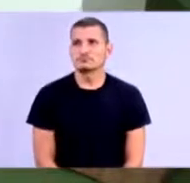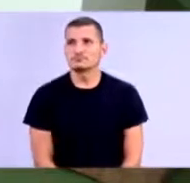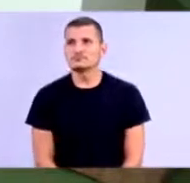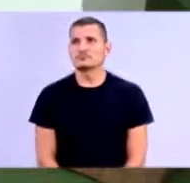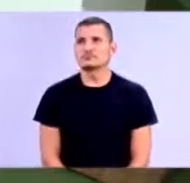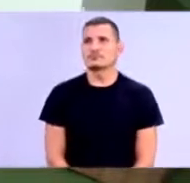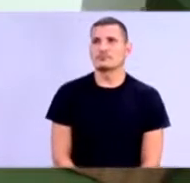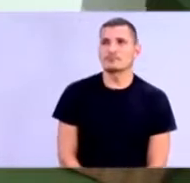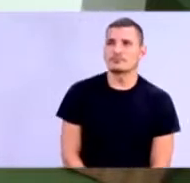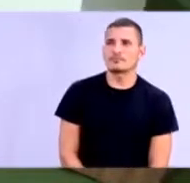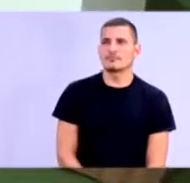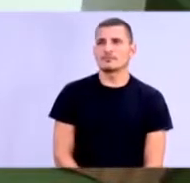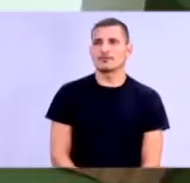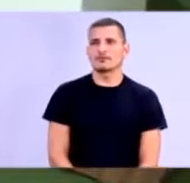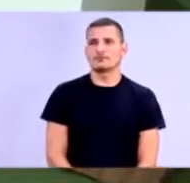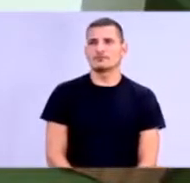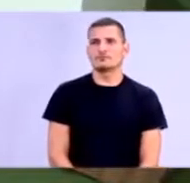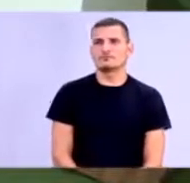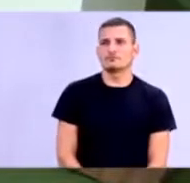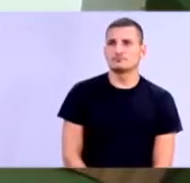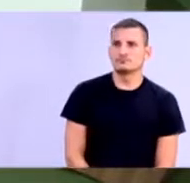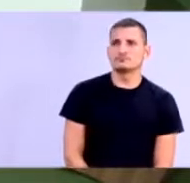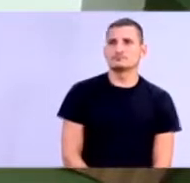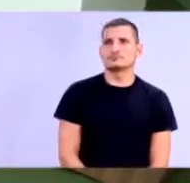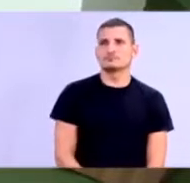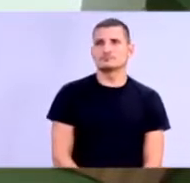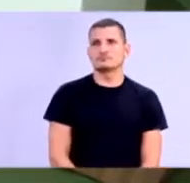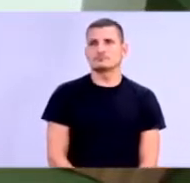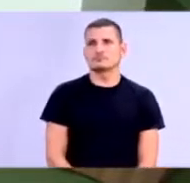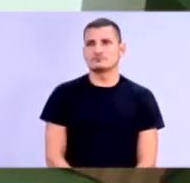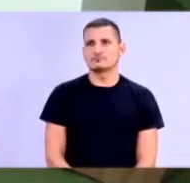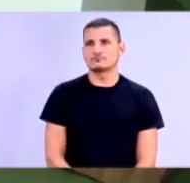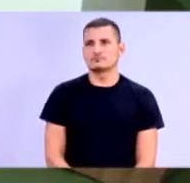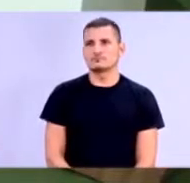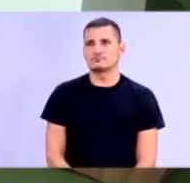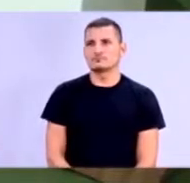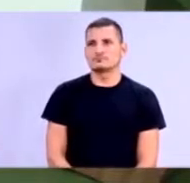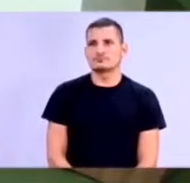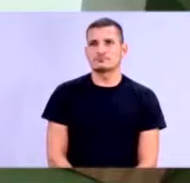só. Presenciais e à distância. Tá certo.